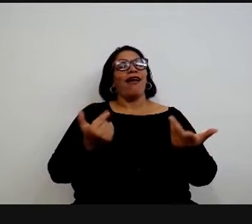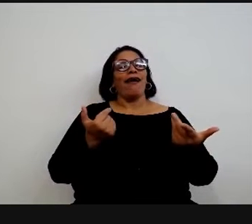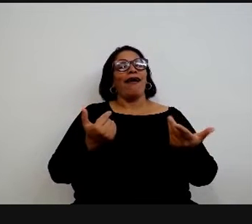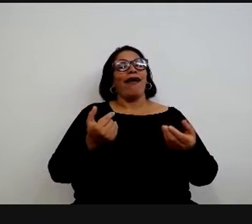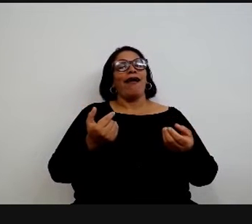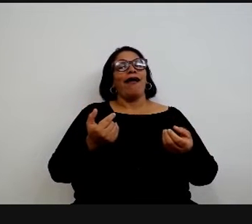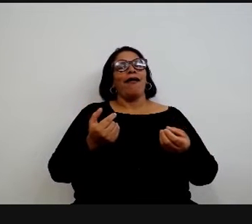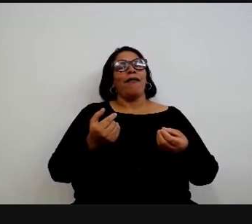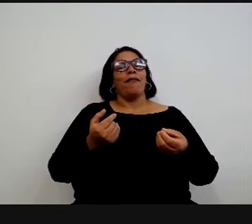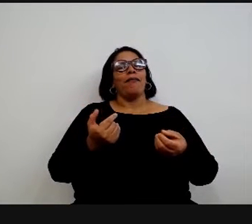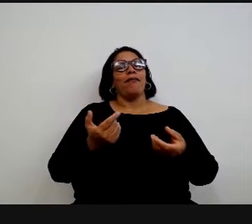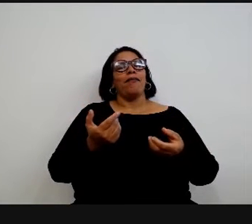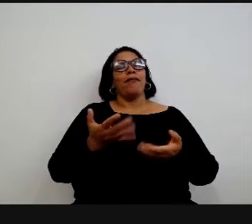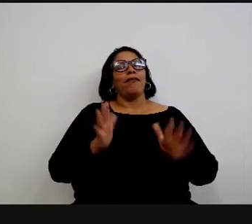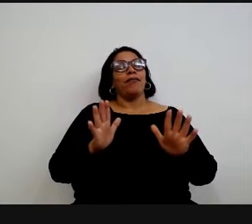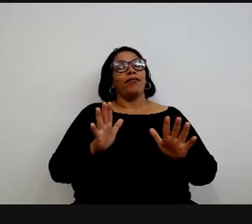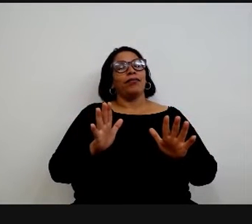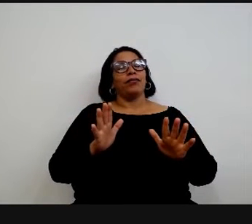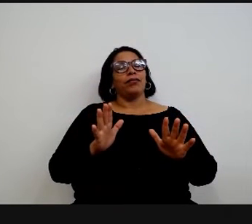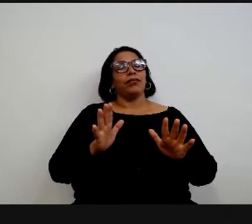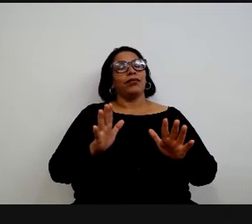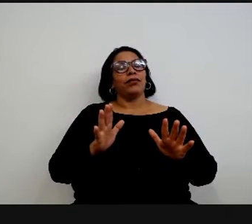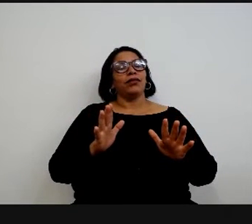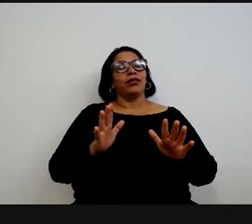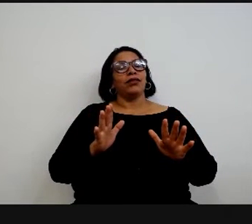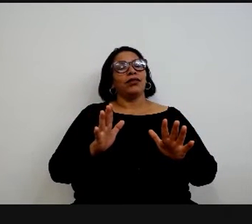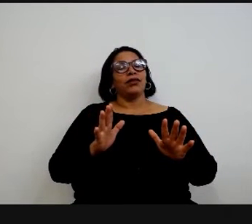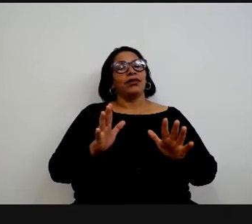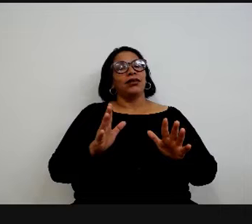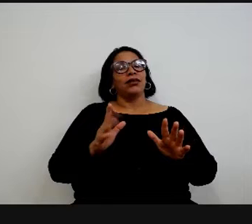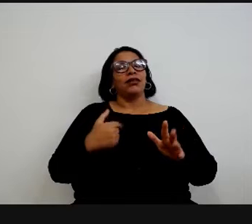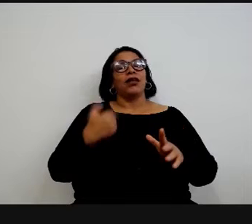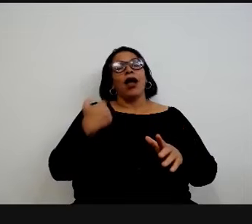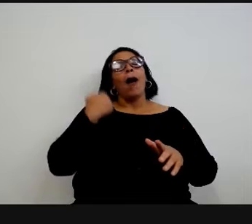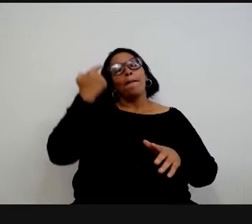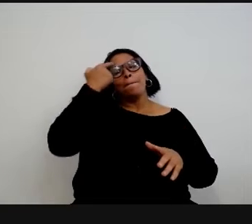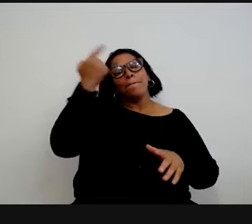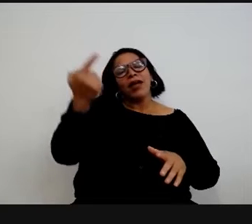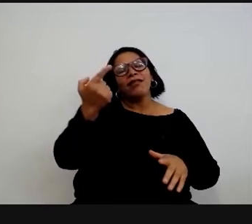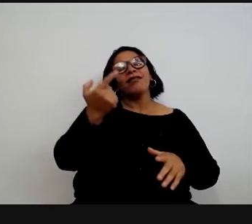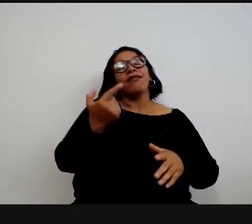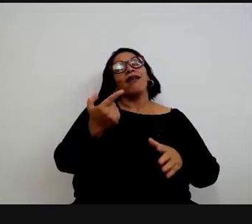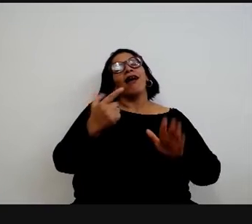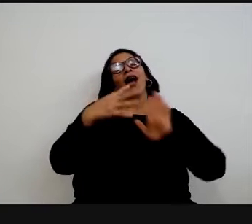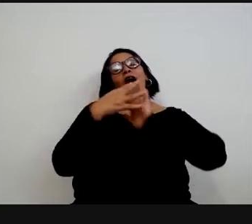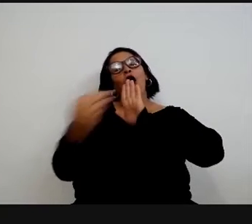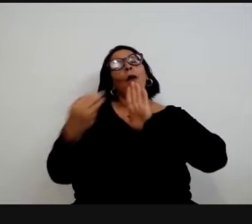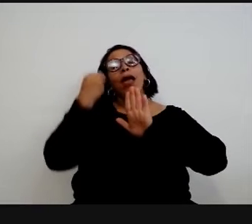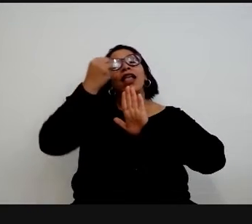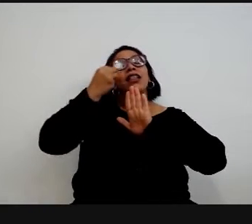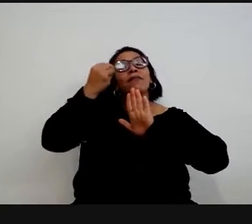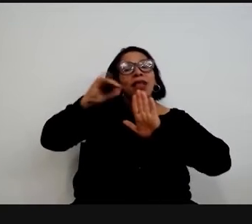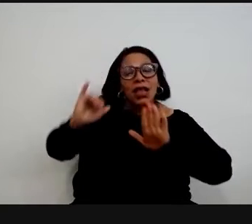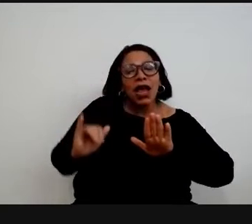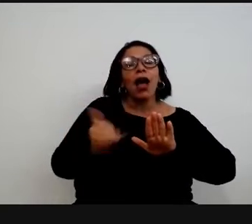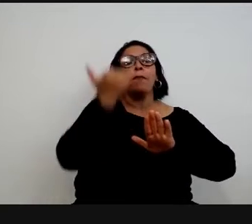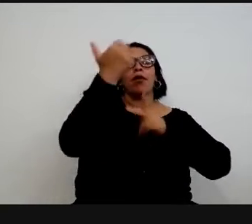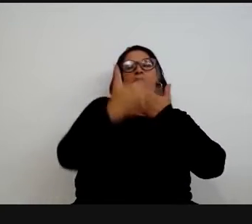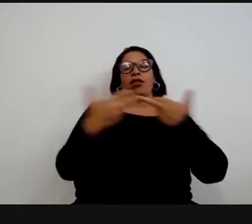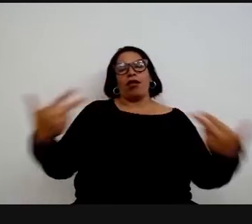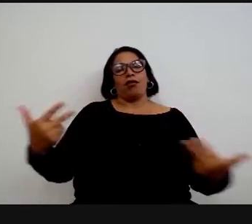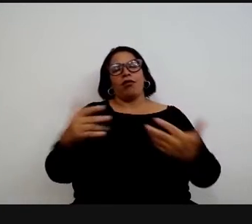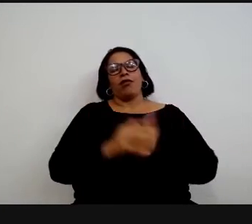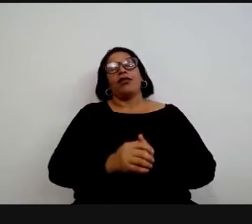desperdiçar. Boaventura Souza Santos, crítica à razão indolente, não desperdiçar a experiência, contra o